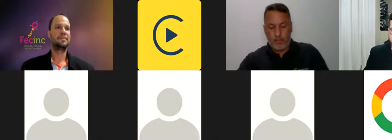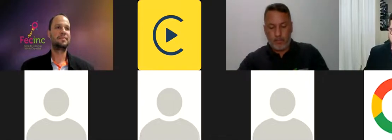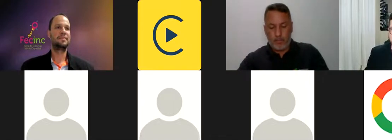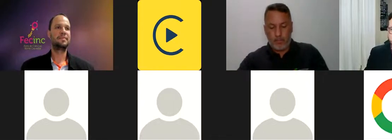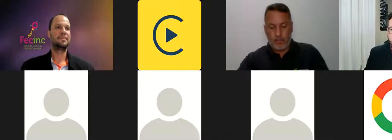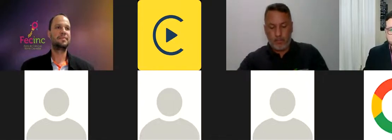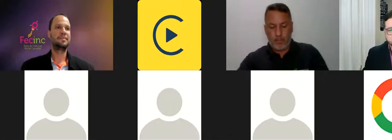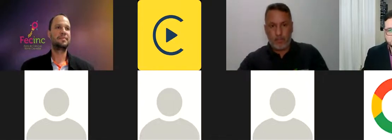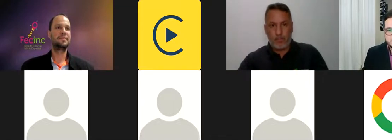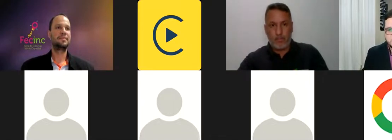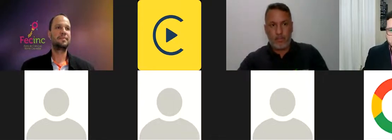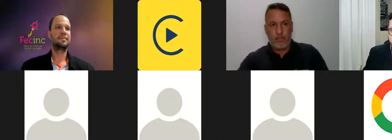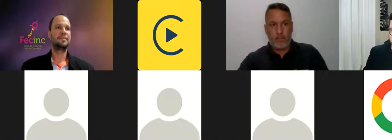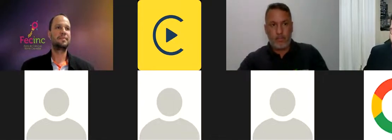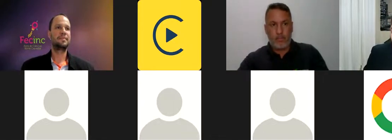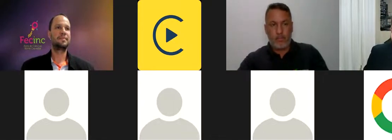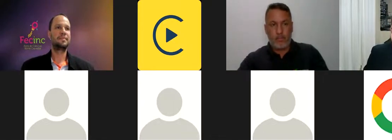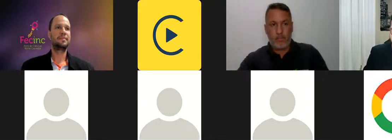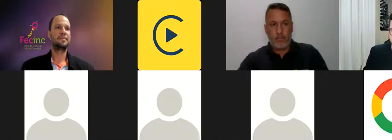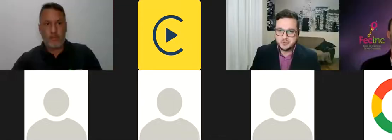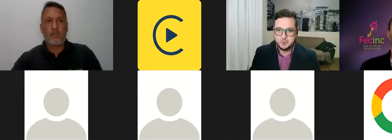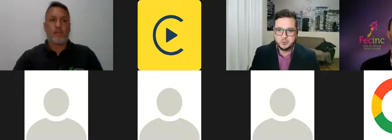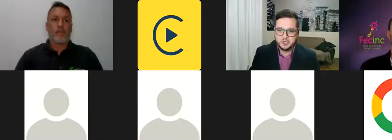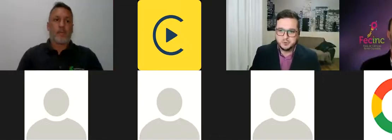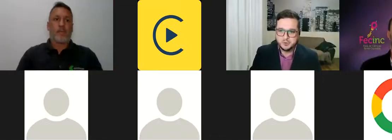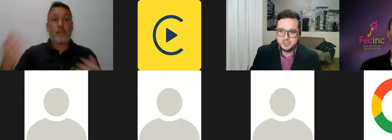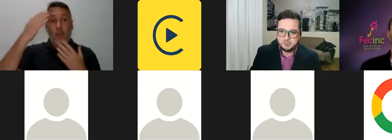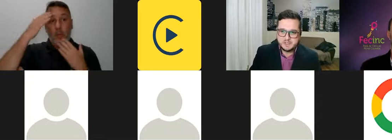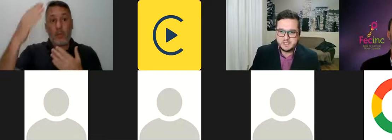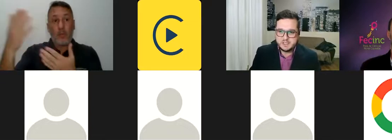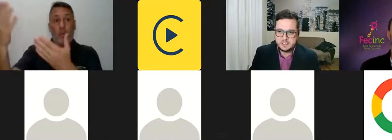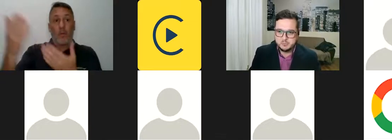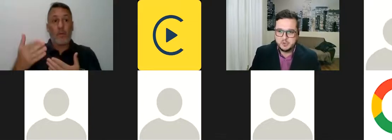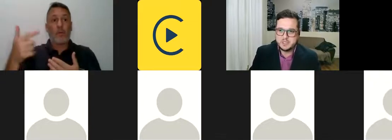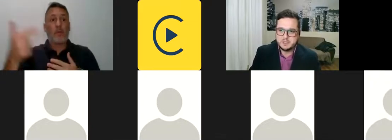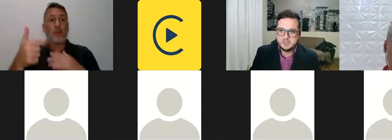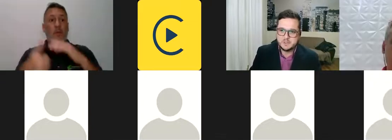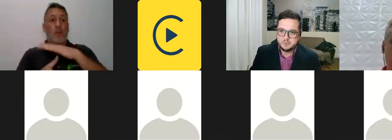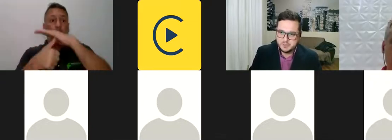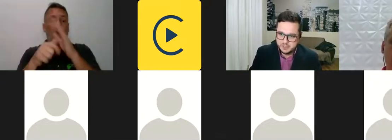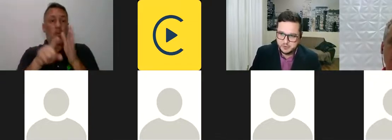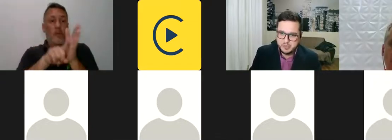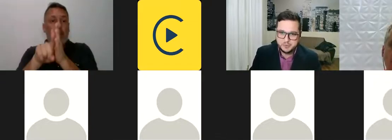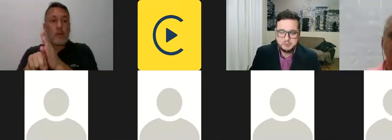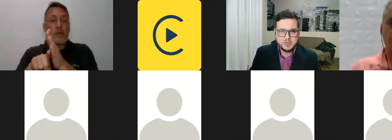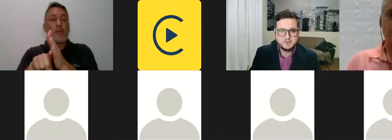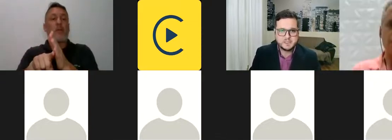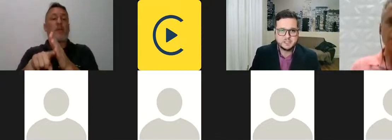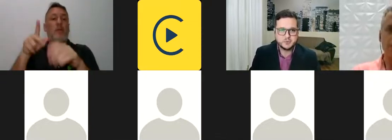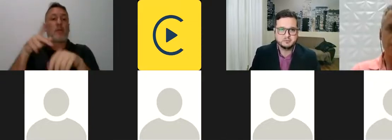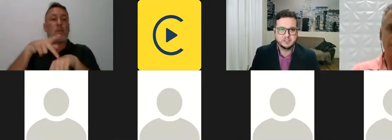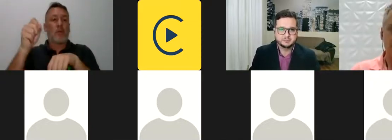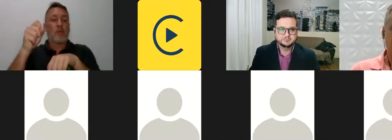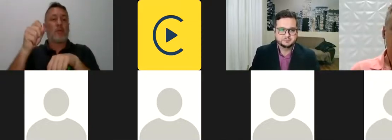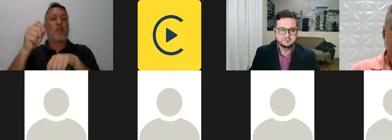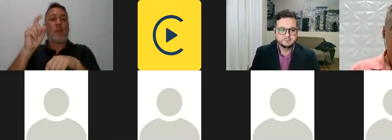Muito obrigado, Thiago. E neste momento, convidamos o pró-reitor de pesquisa e pós-graduação, André Romero, para fazer a